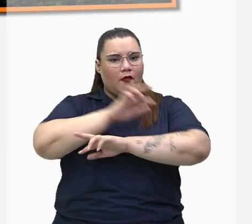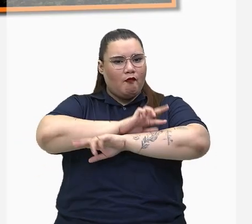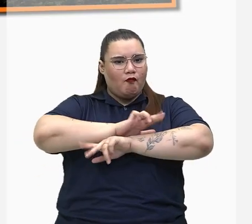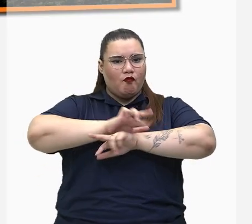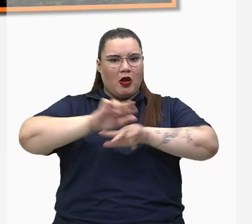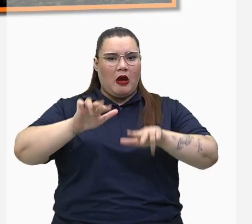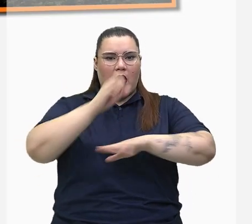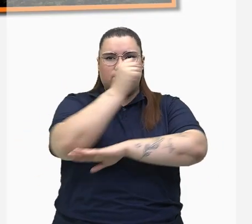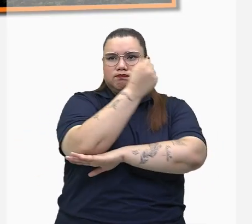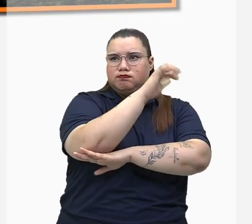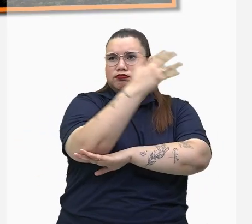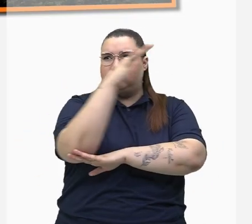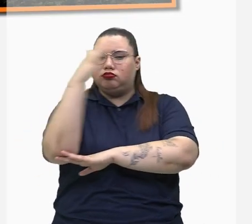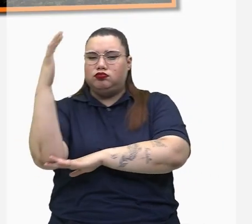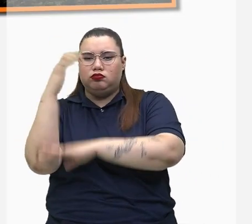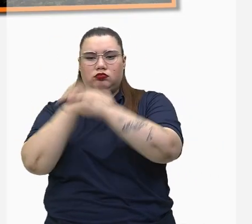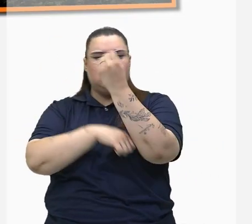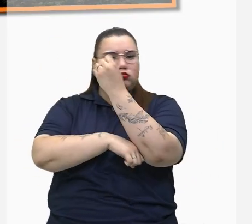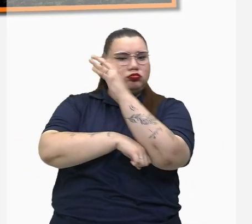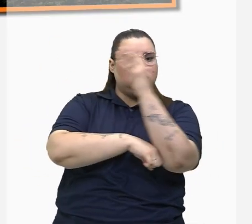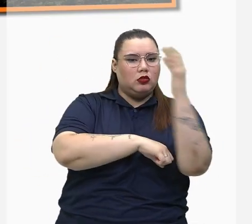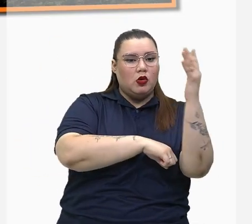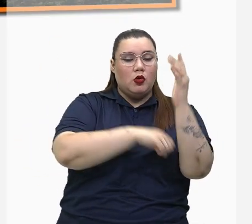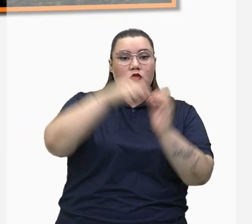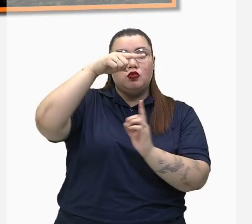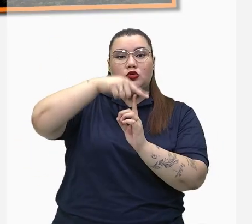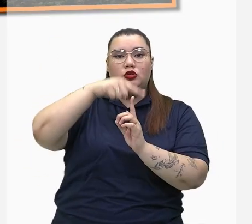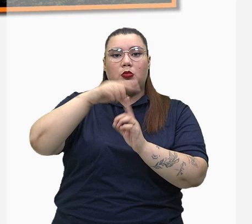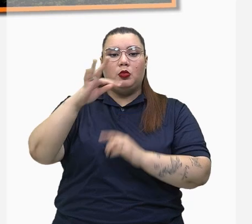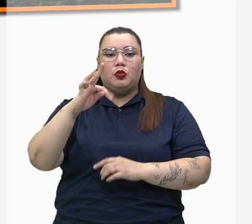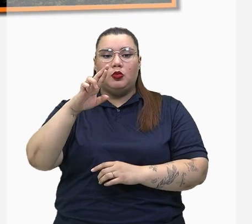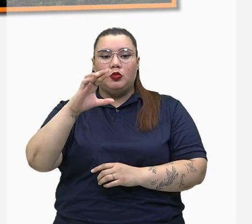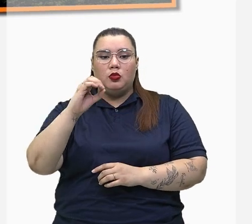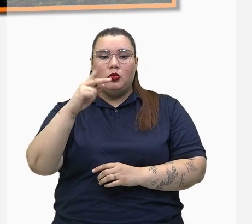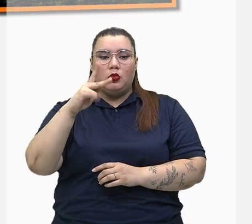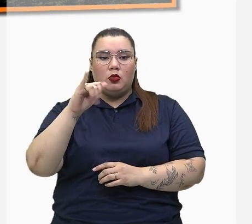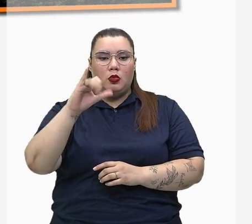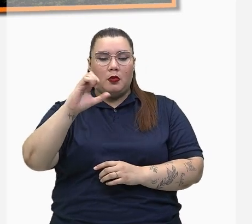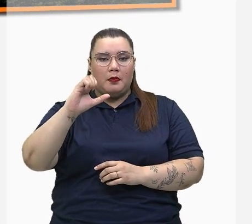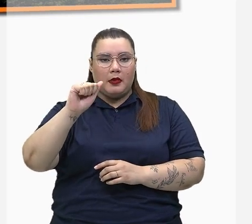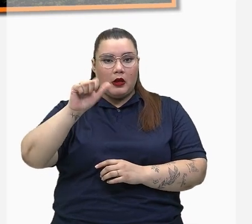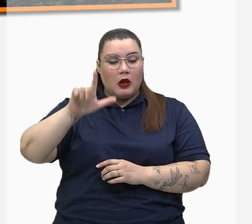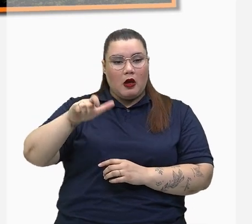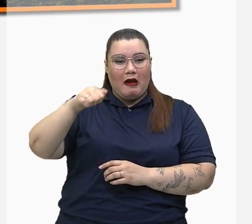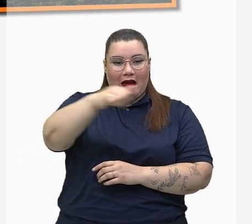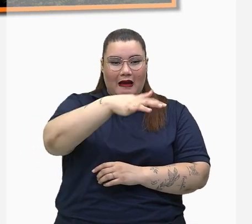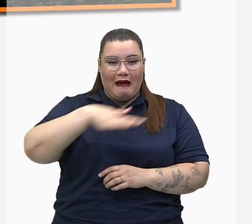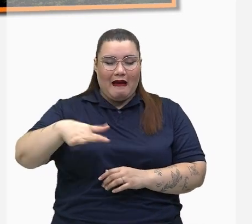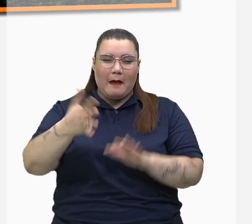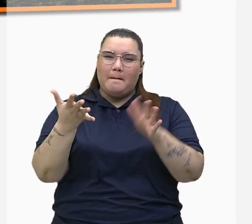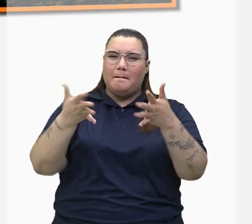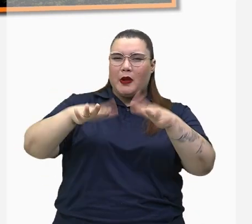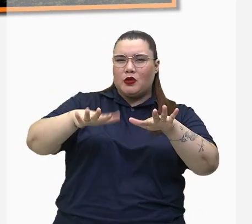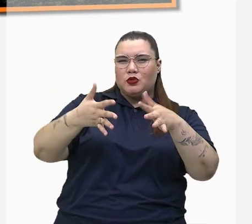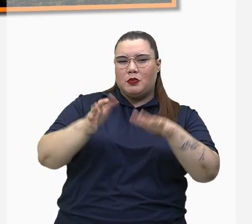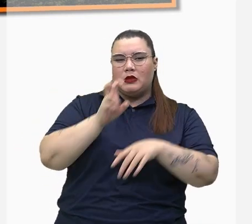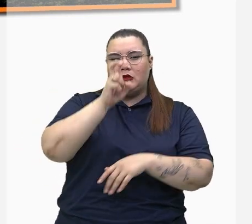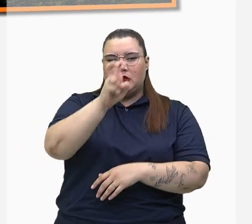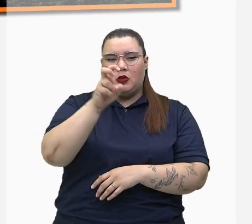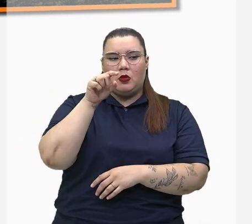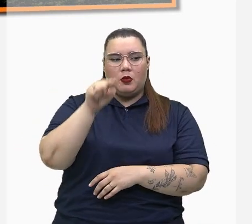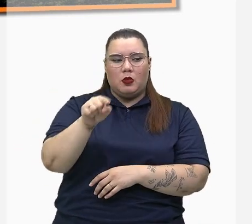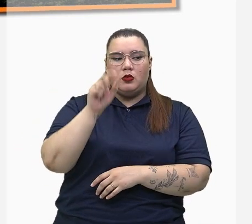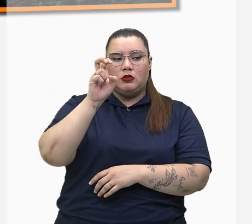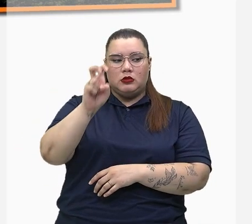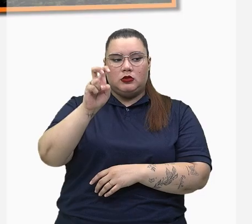diversificada floresta tropical, e ela abrange uma área de aproximadamente 5,5 milhões